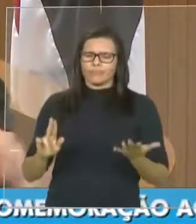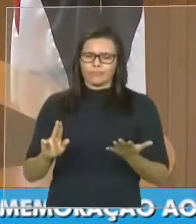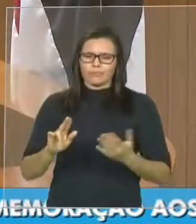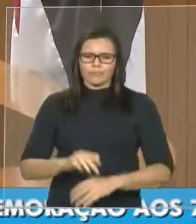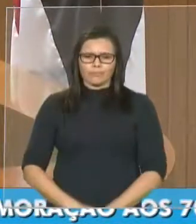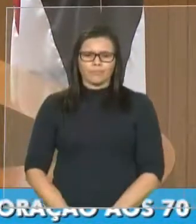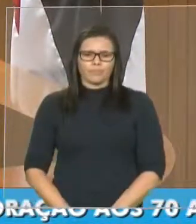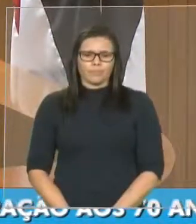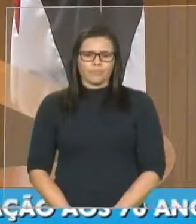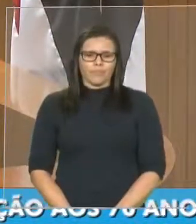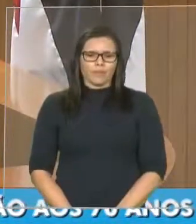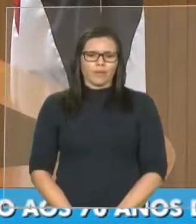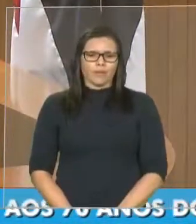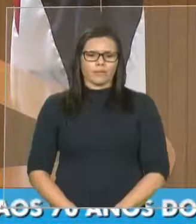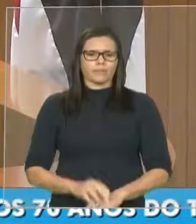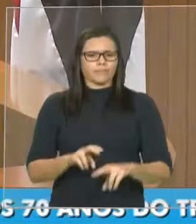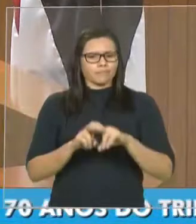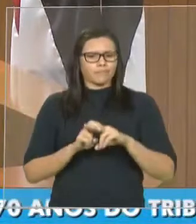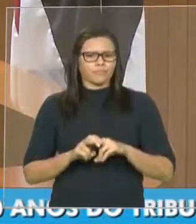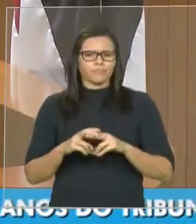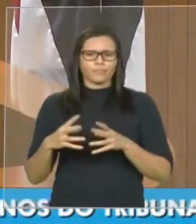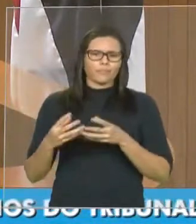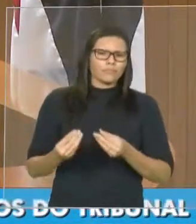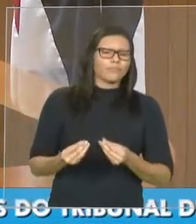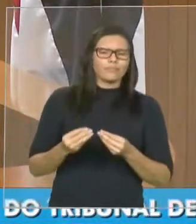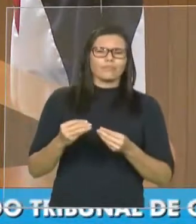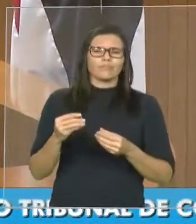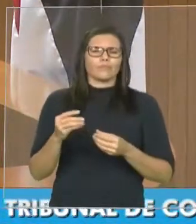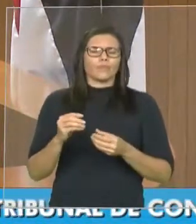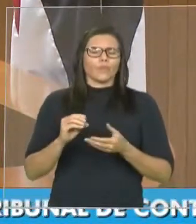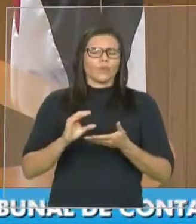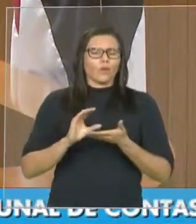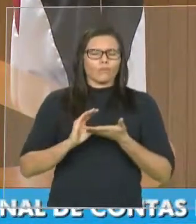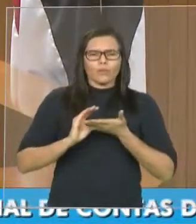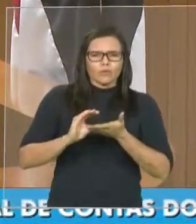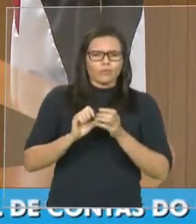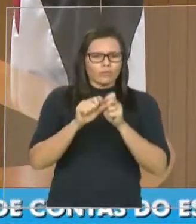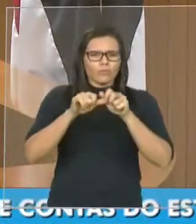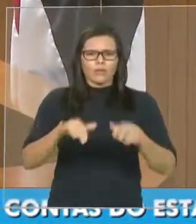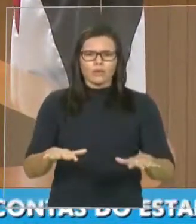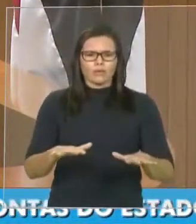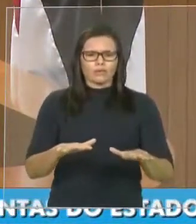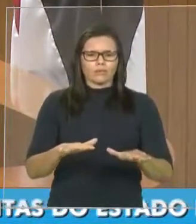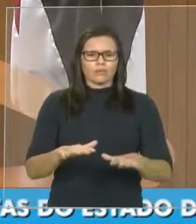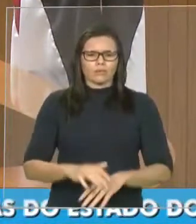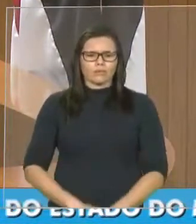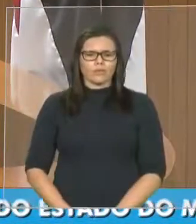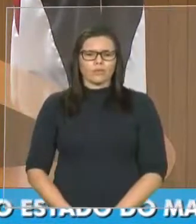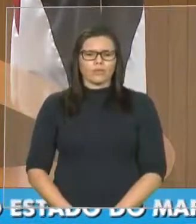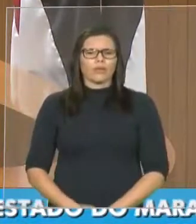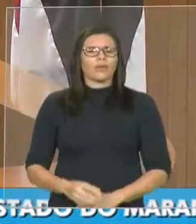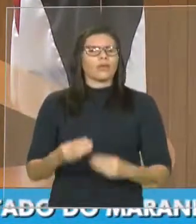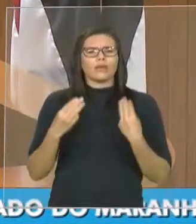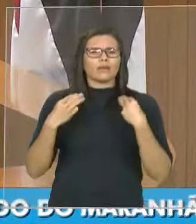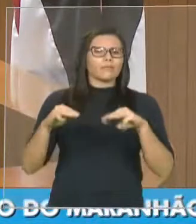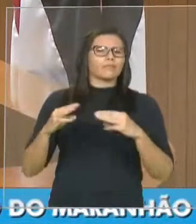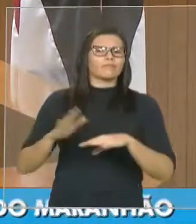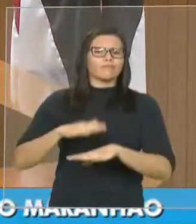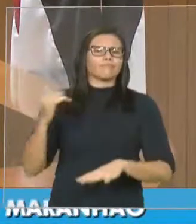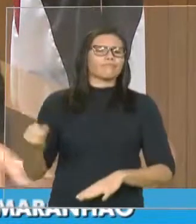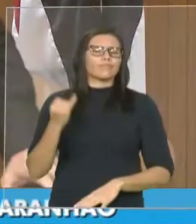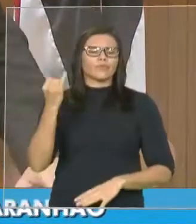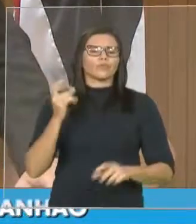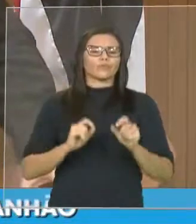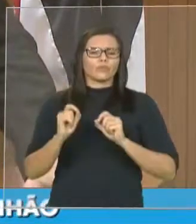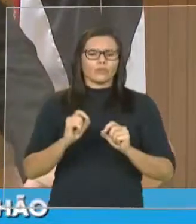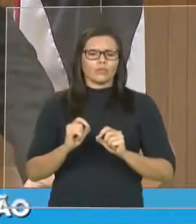todas as operações concernentes à receita e à despesa da República, nasce dali a mensagem principal. Nós estamos sobre